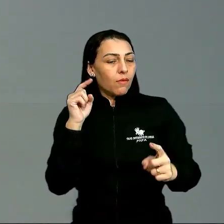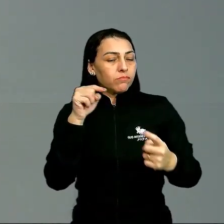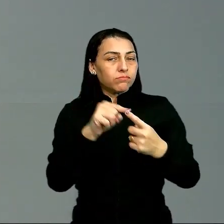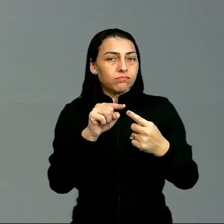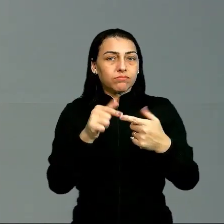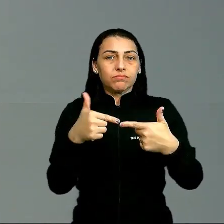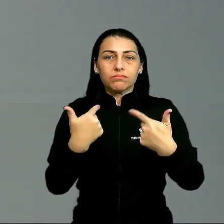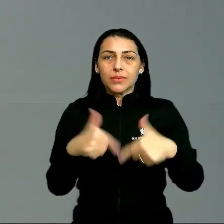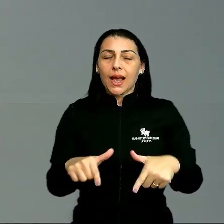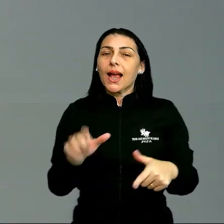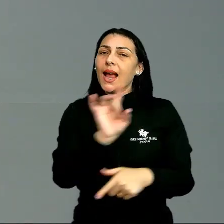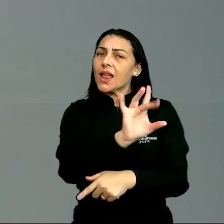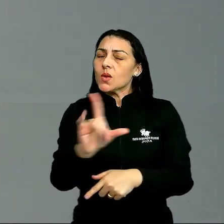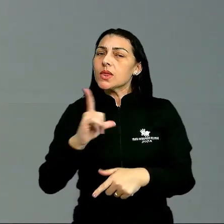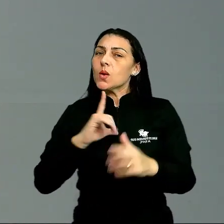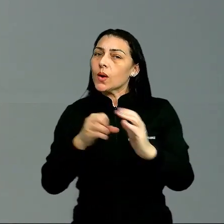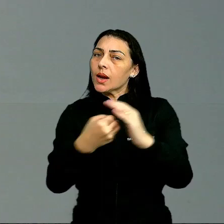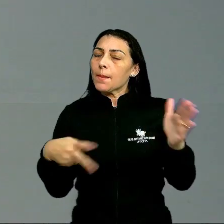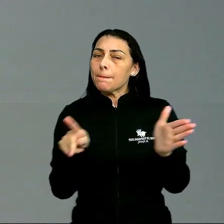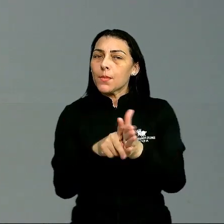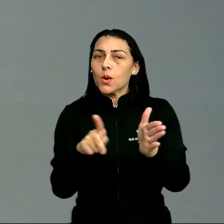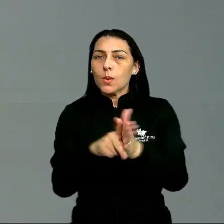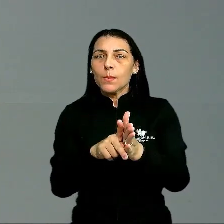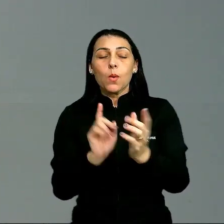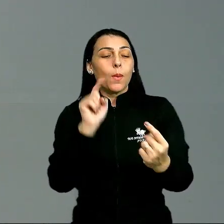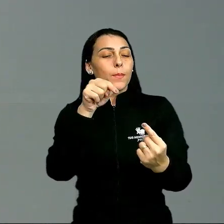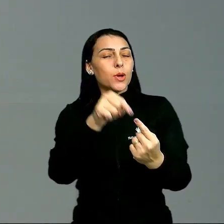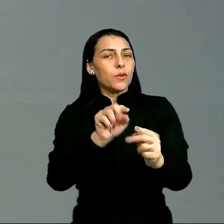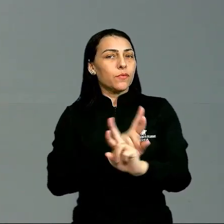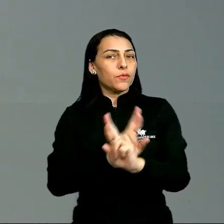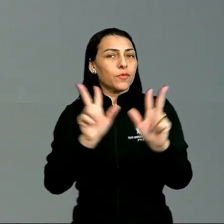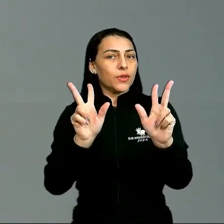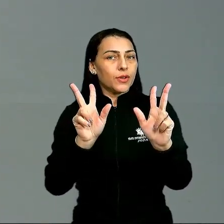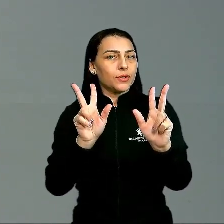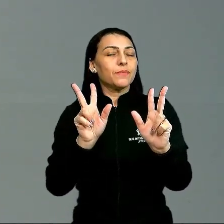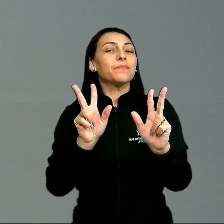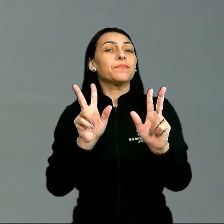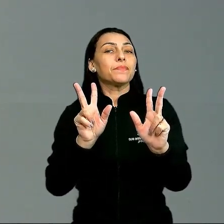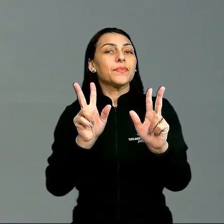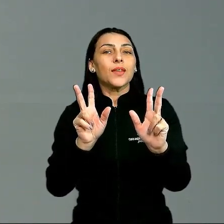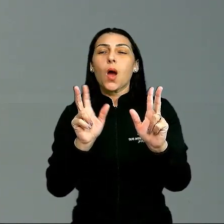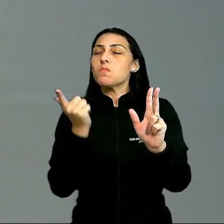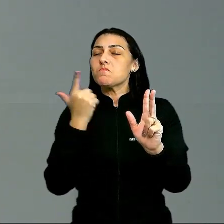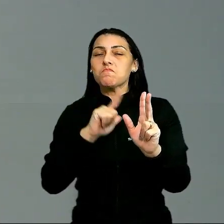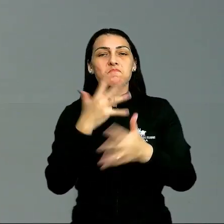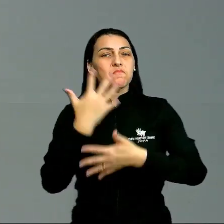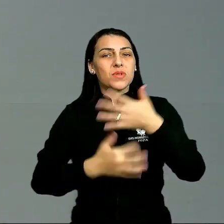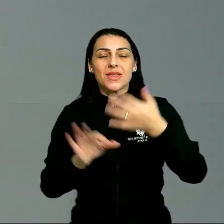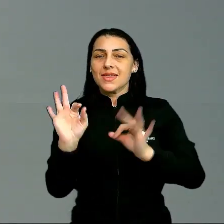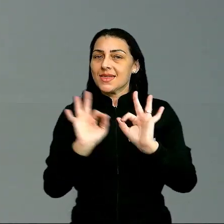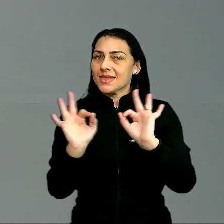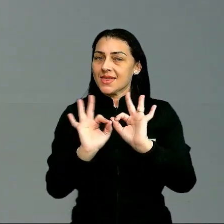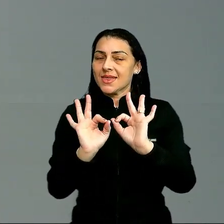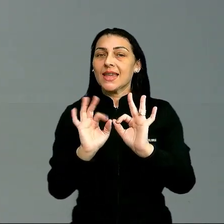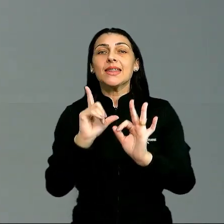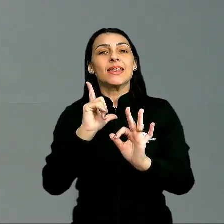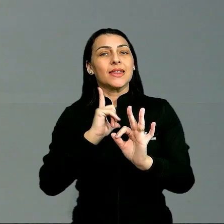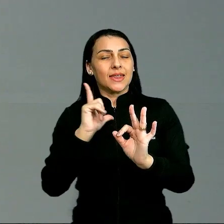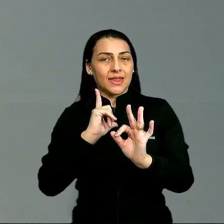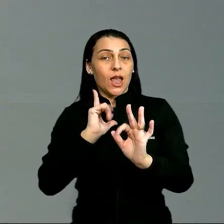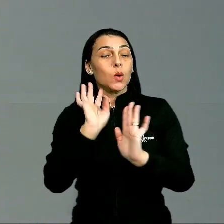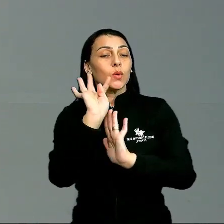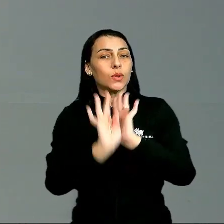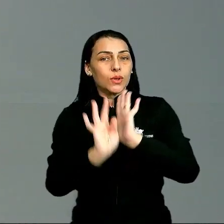linguagem. Cada uma tem uma característica própria, tem um objetivo específico e impossível confundi-las. Existem